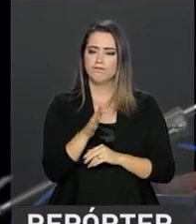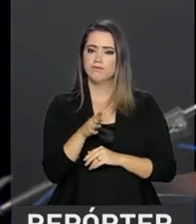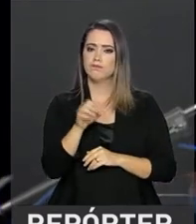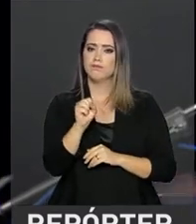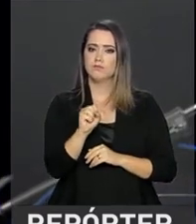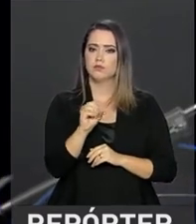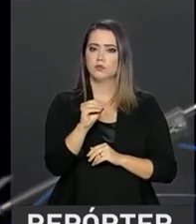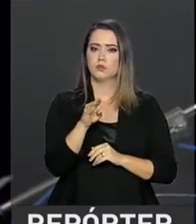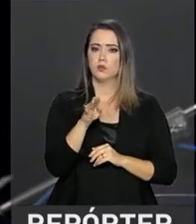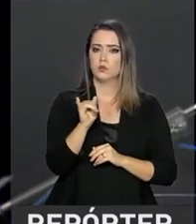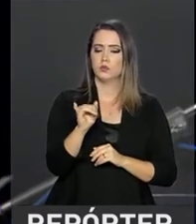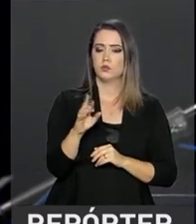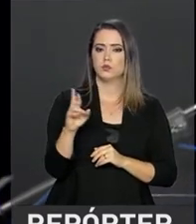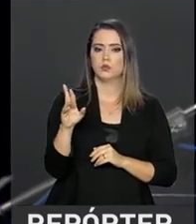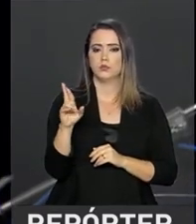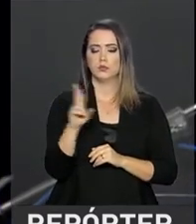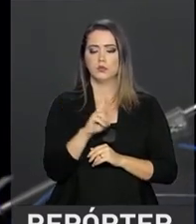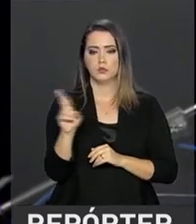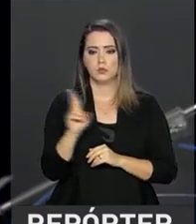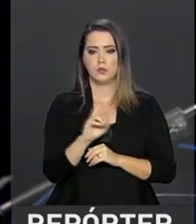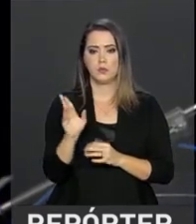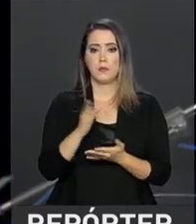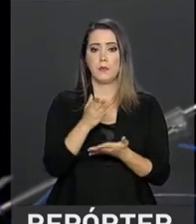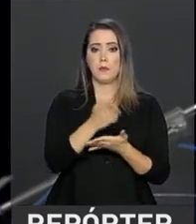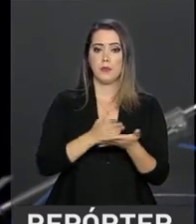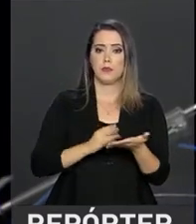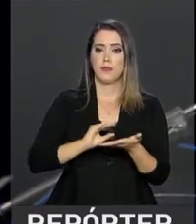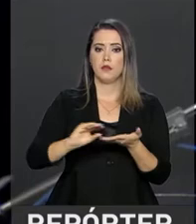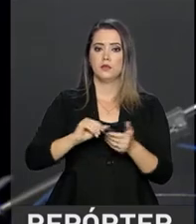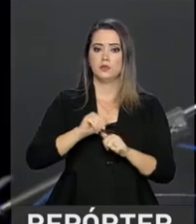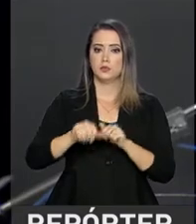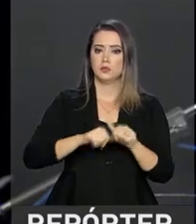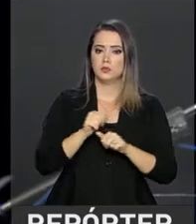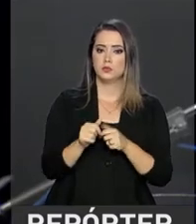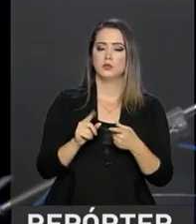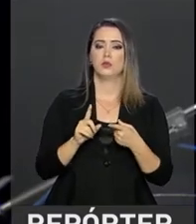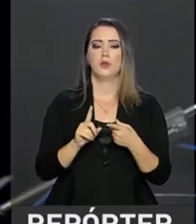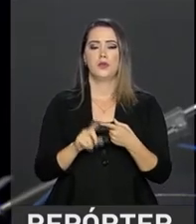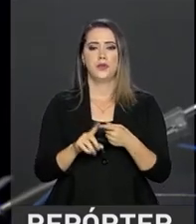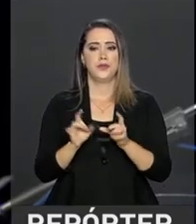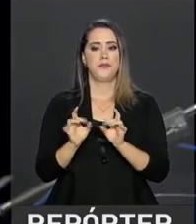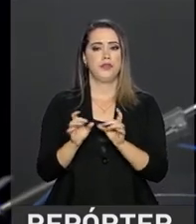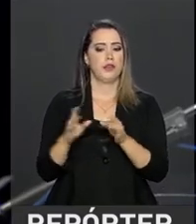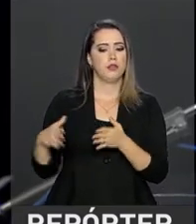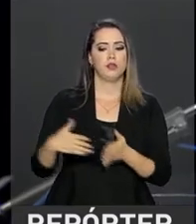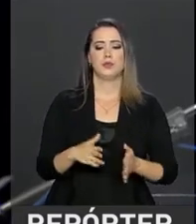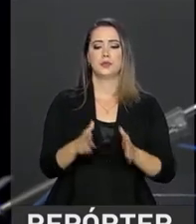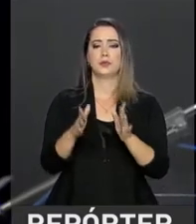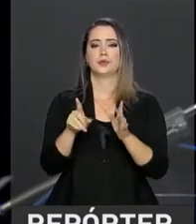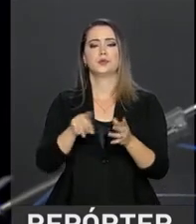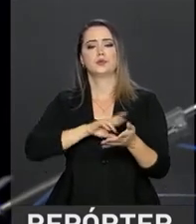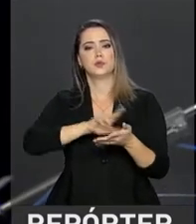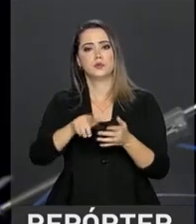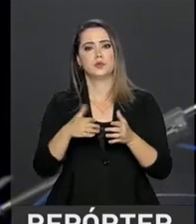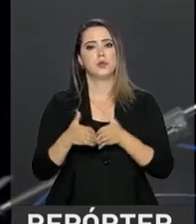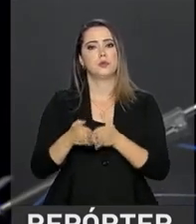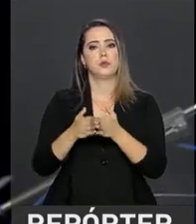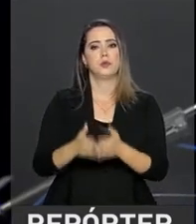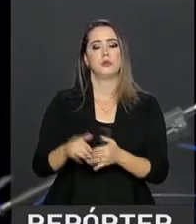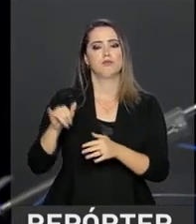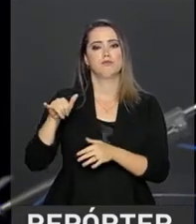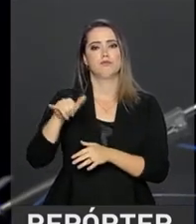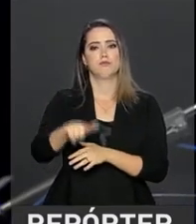de 80 milhões distribuídos entre renovações licitações de rodovias ferrovias portos aeroportos